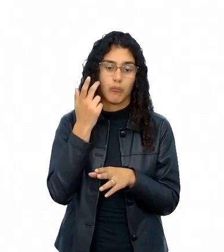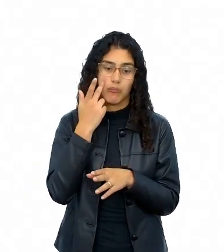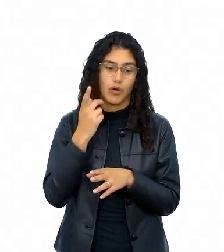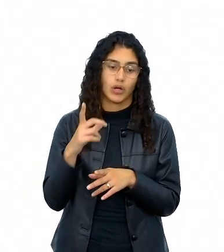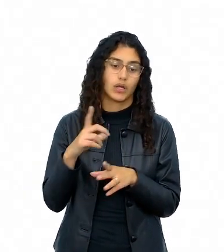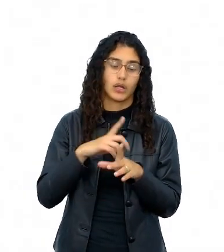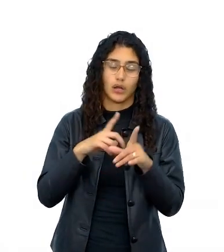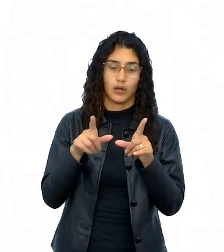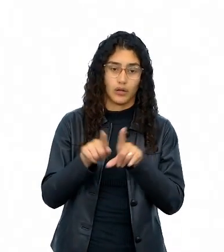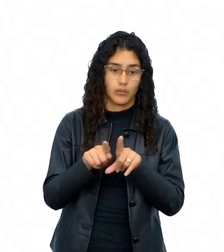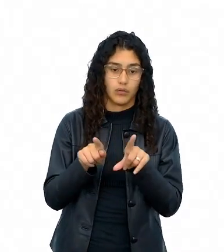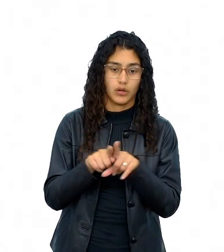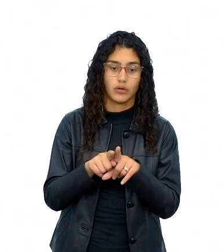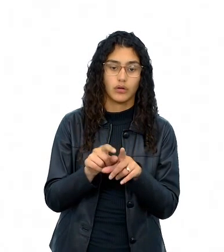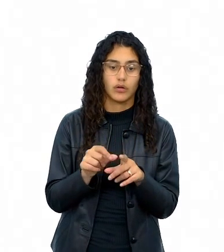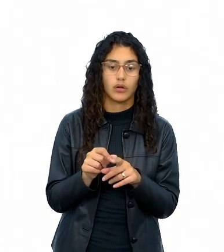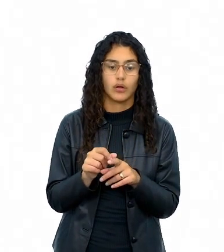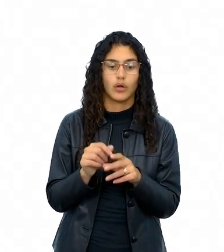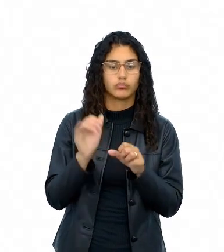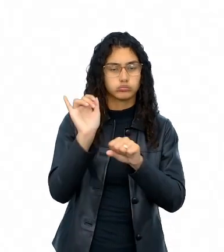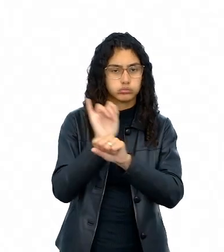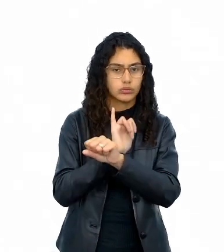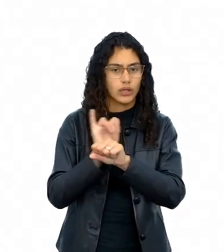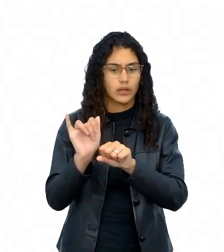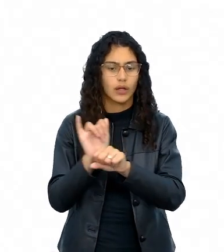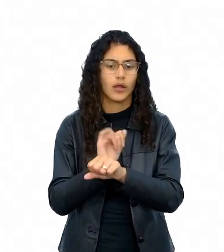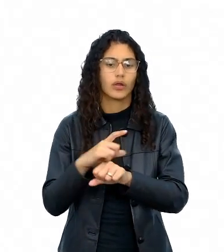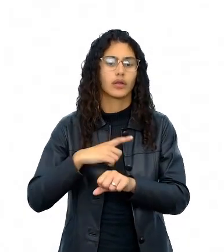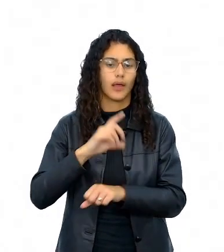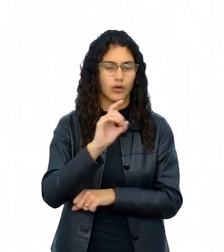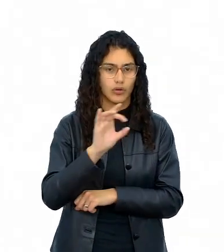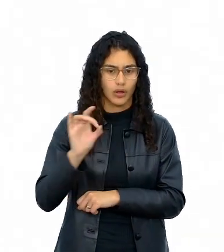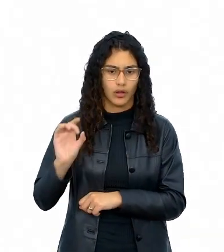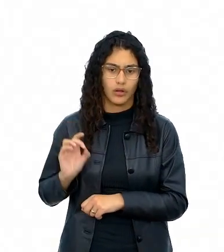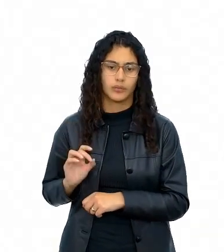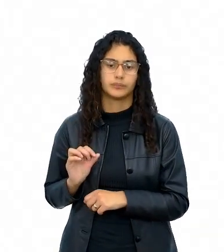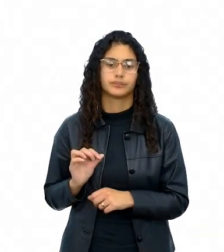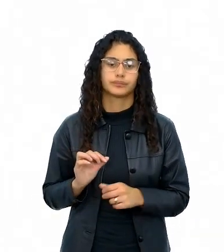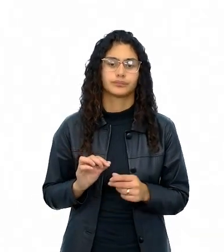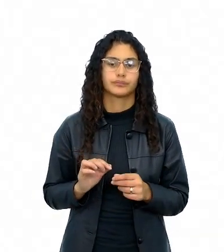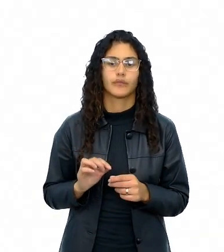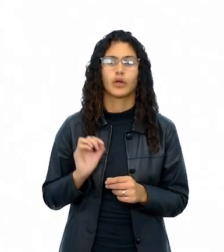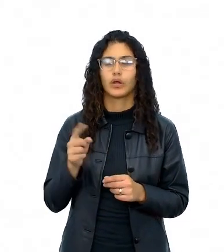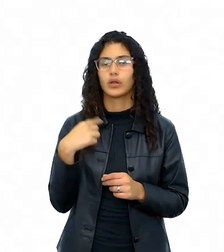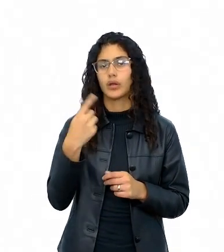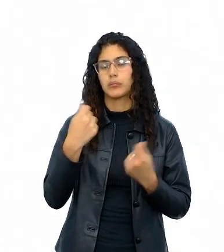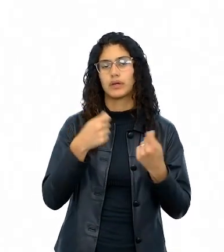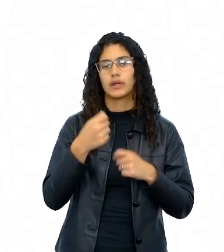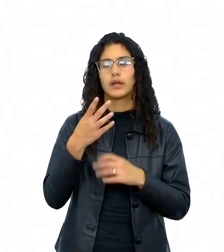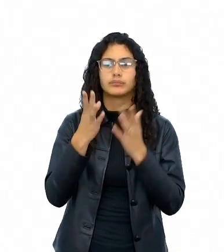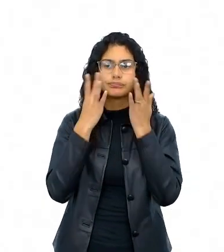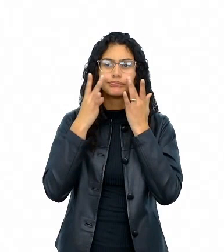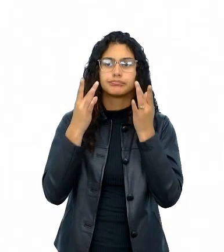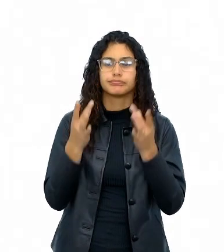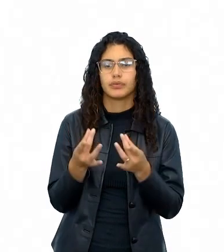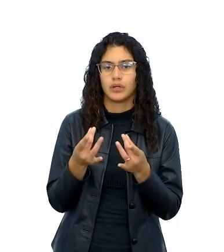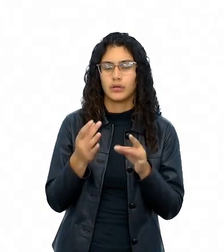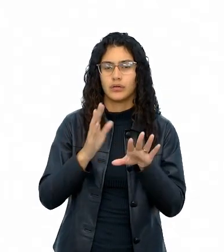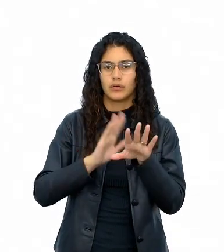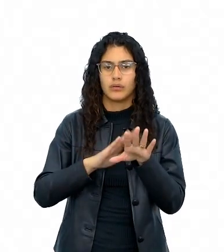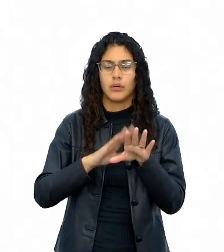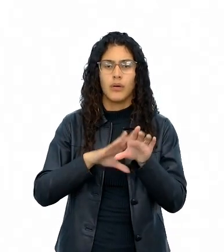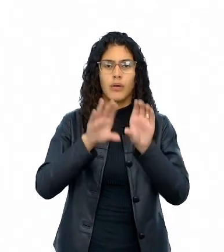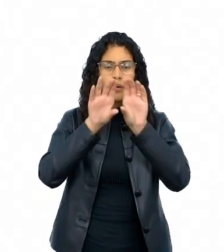normal, com as estratégias, né, de cada um ali. Então, o que, que a gente tem que estar atento quando a gente está